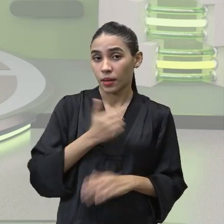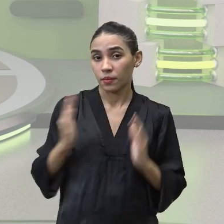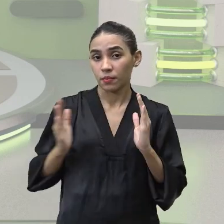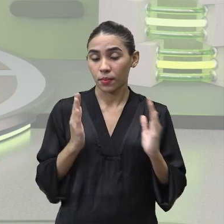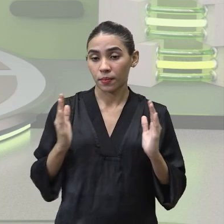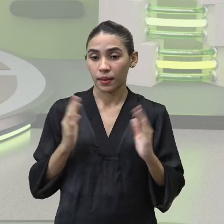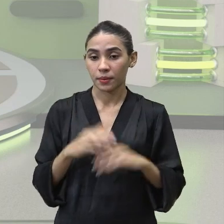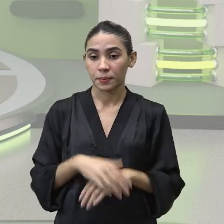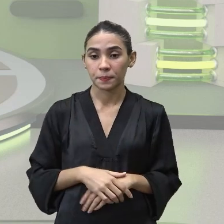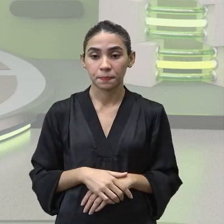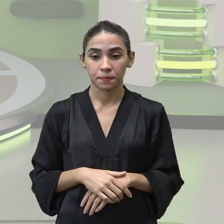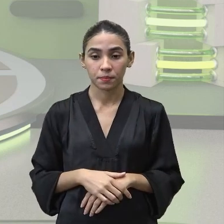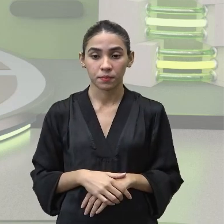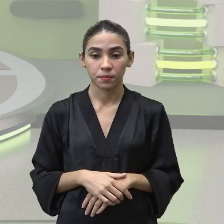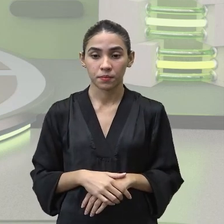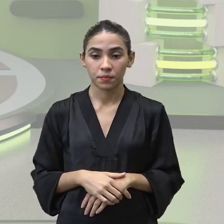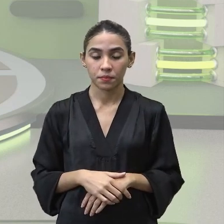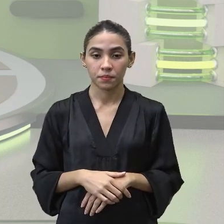momento,